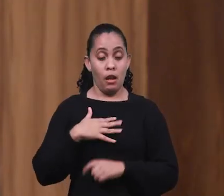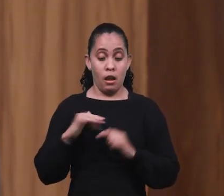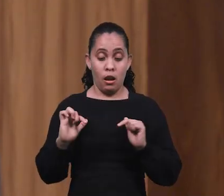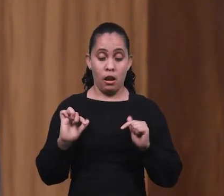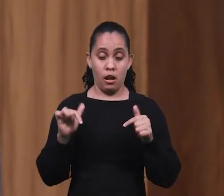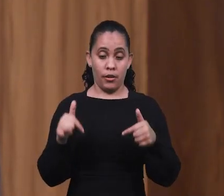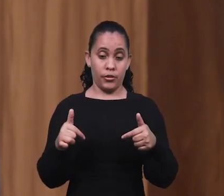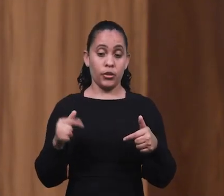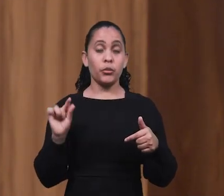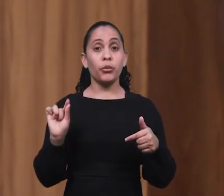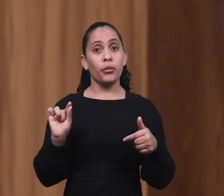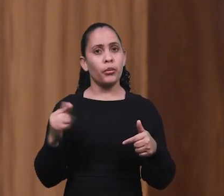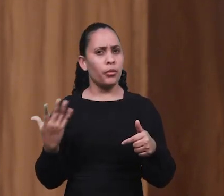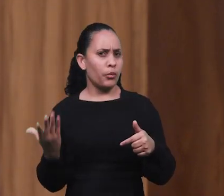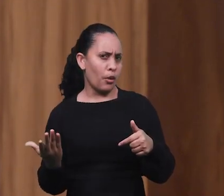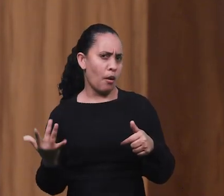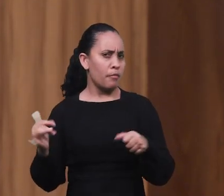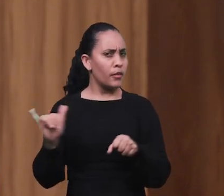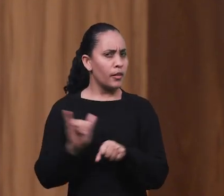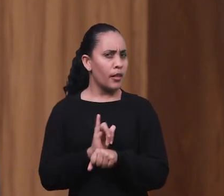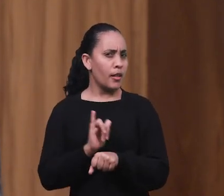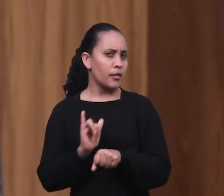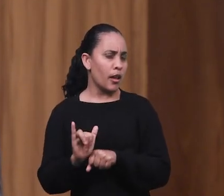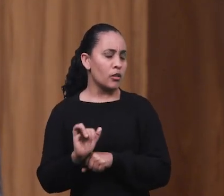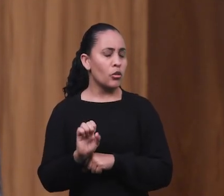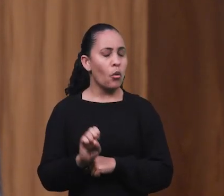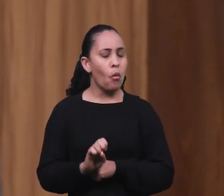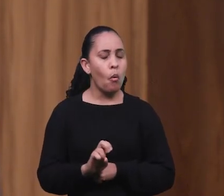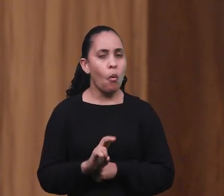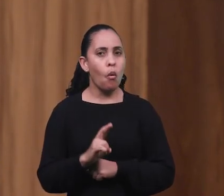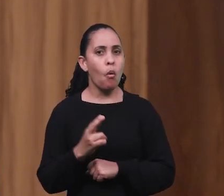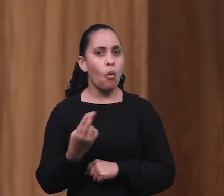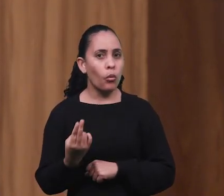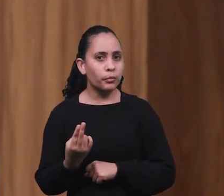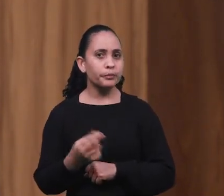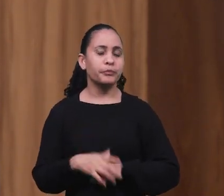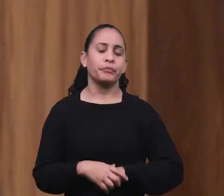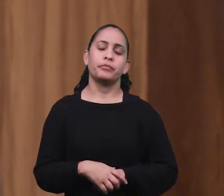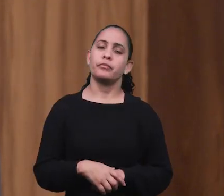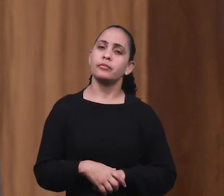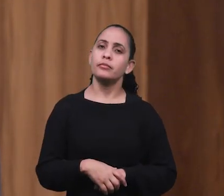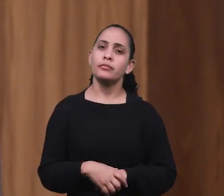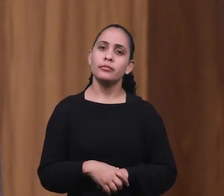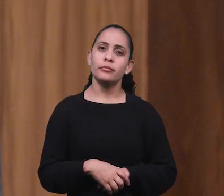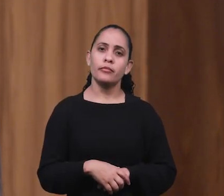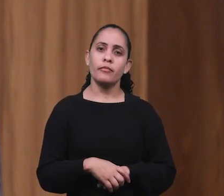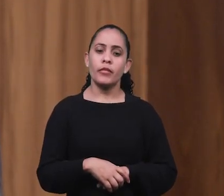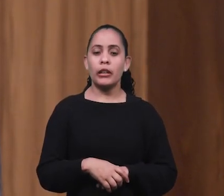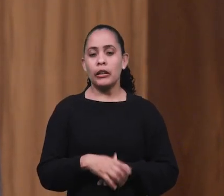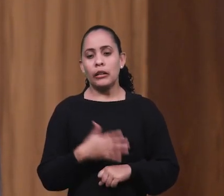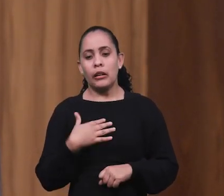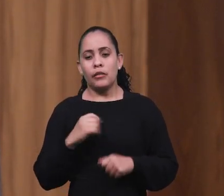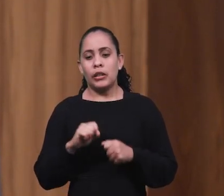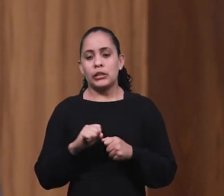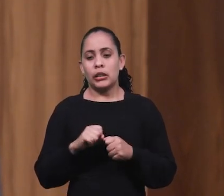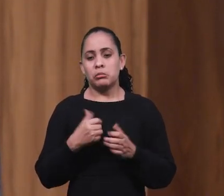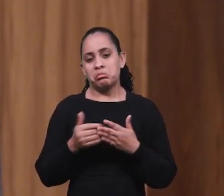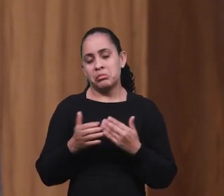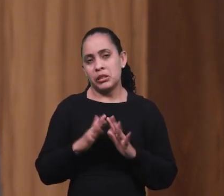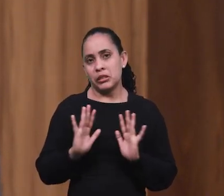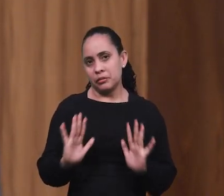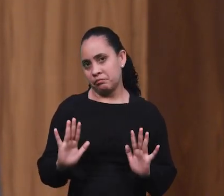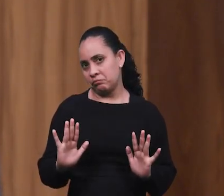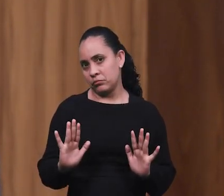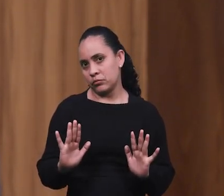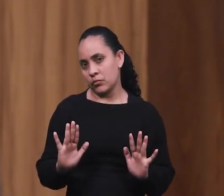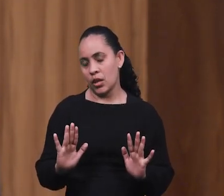estou agindo, eu estou gerindo meu negócio com estratégia ou eu faço de improviso? Correto. Como